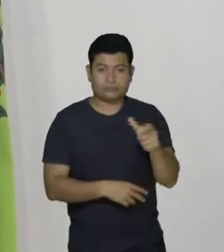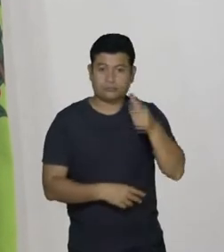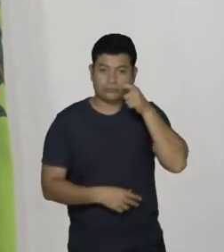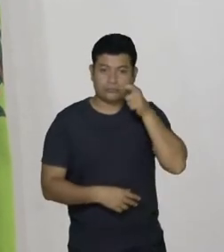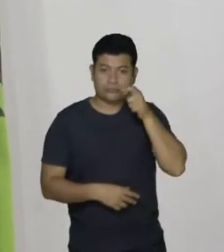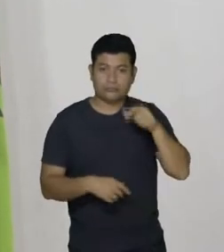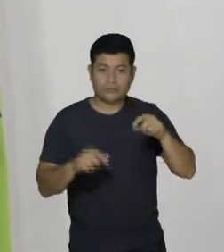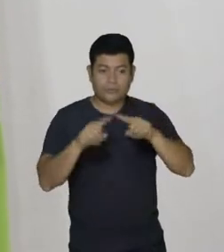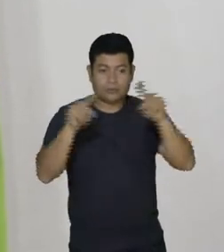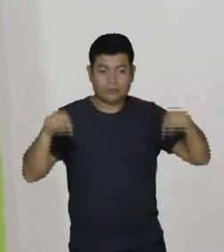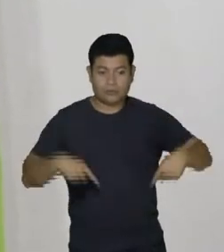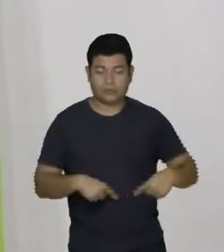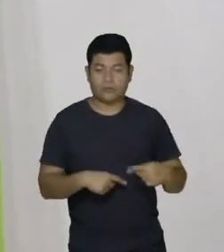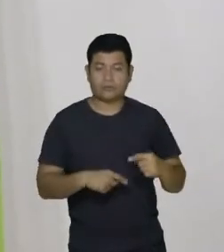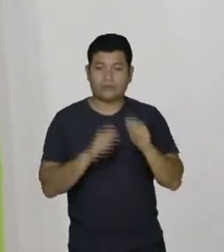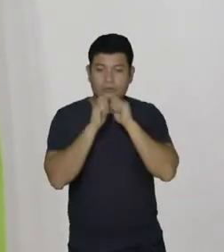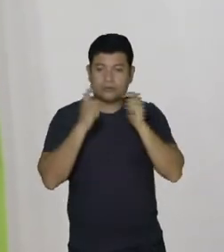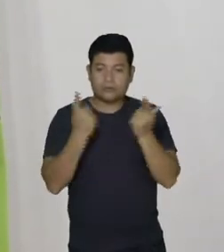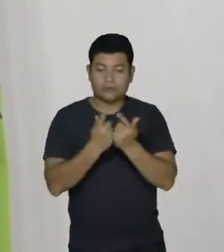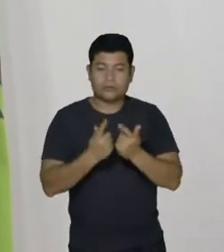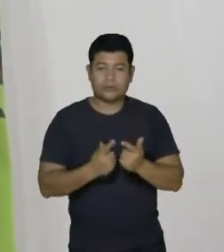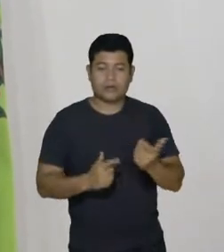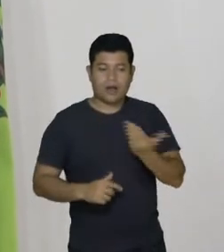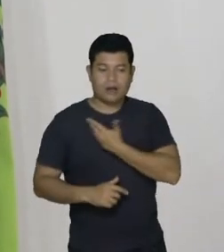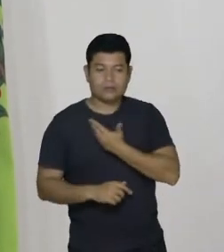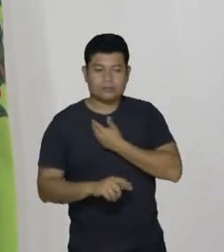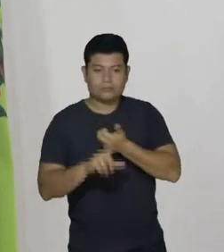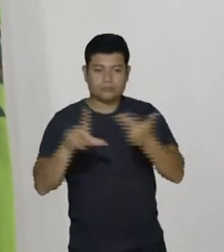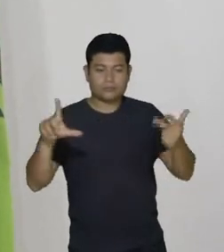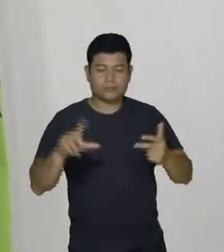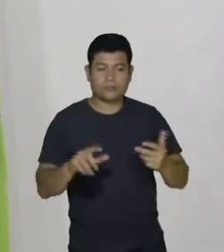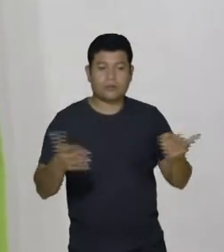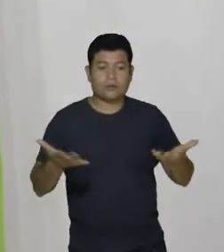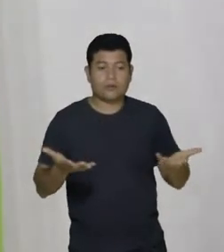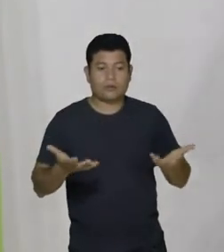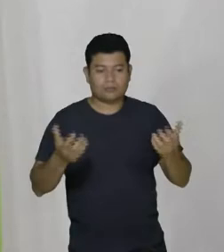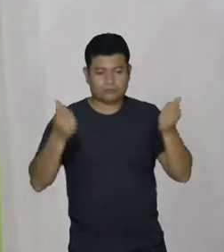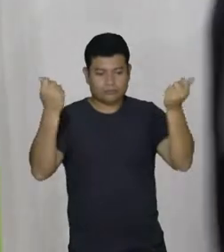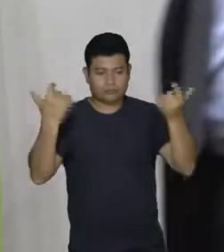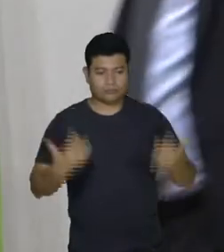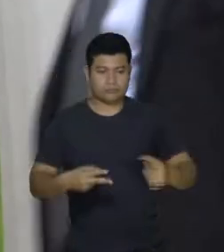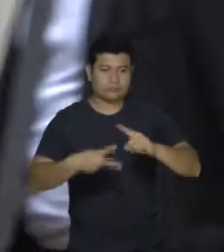dessa casa, aos colegas de imprensa. Eu trago hoje aqui dois assuntos.